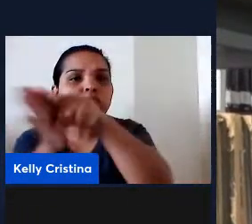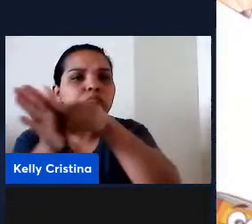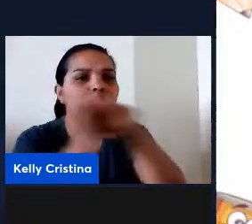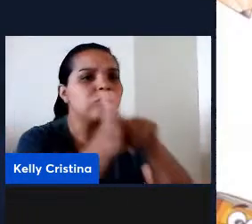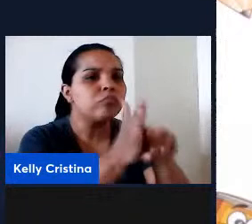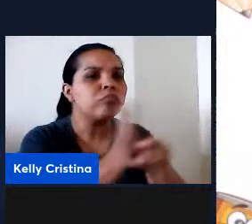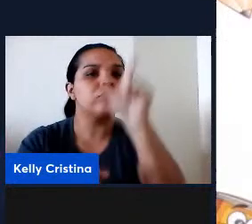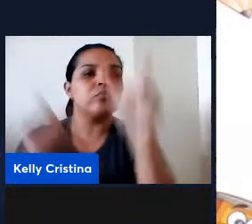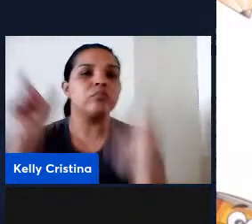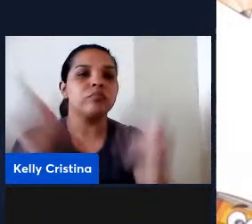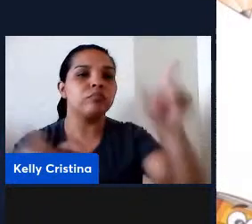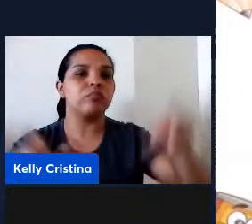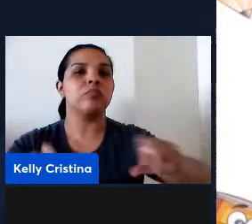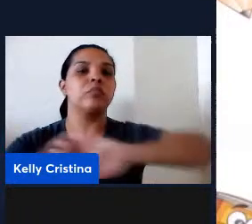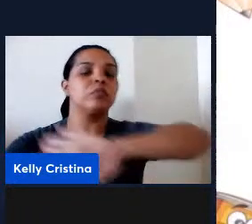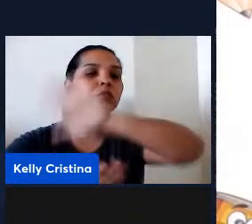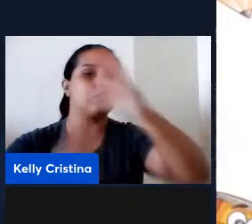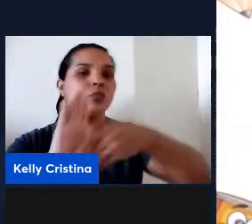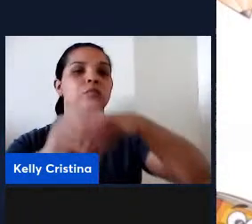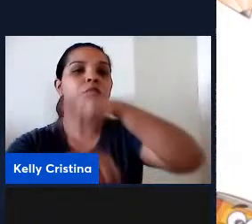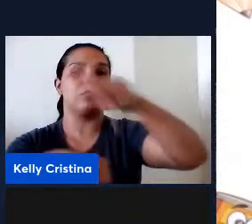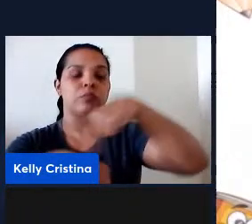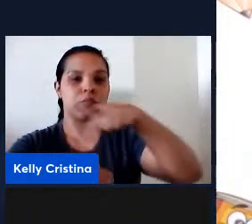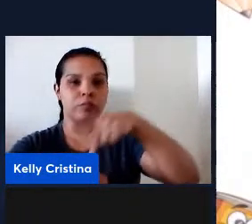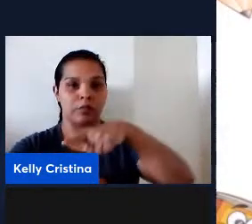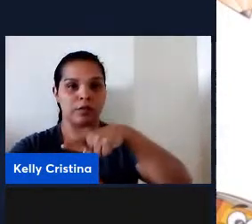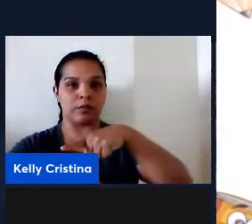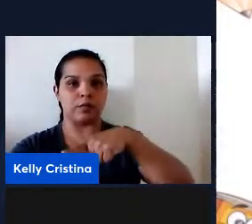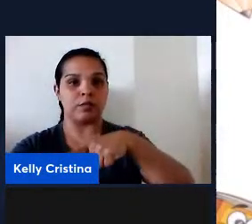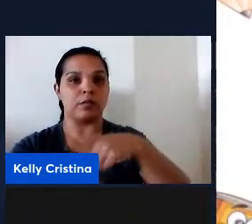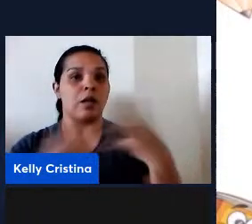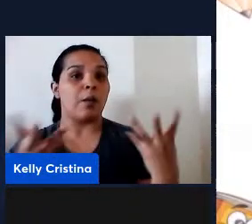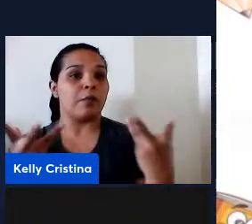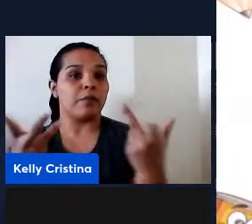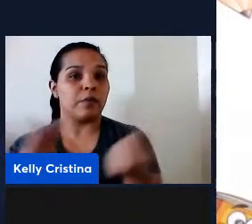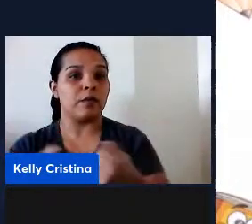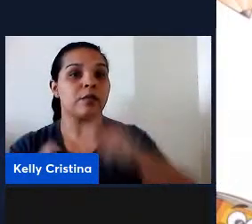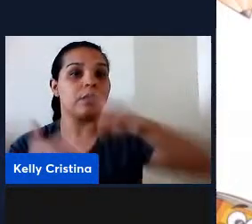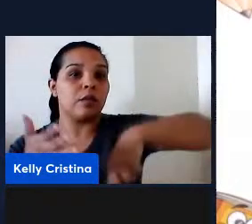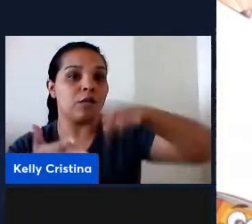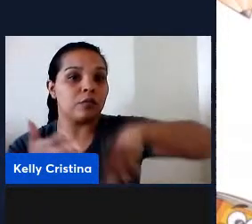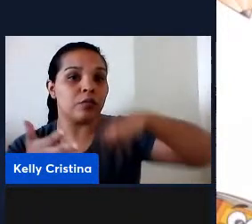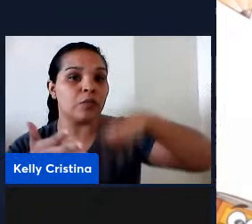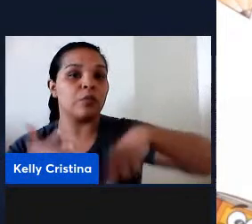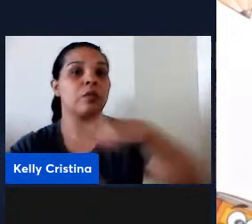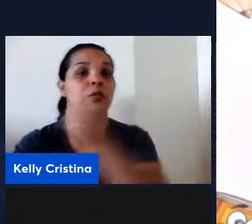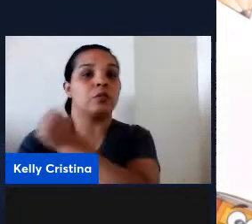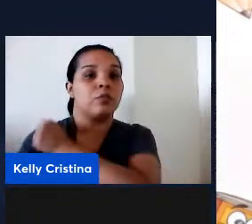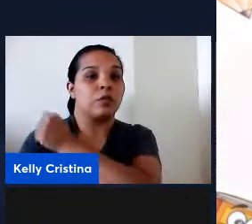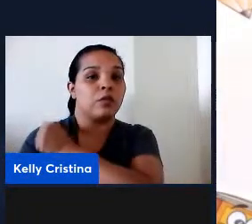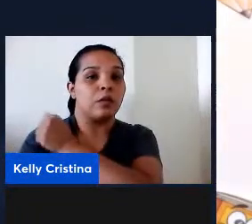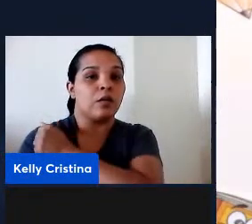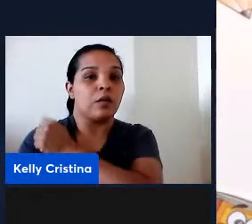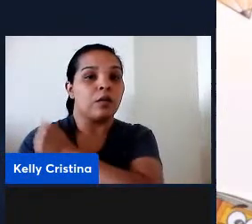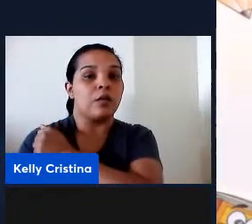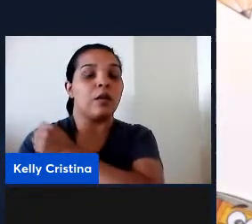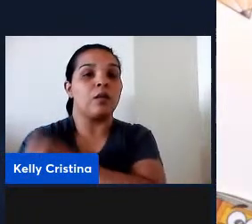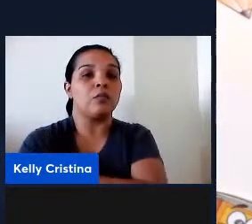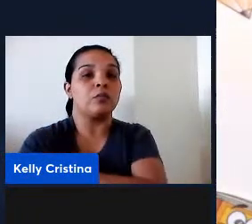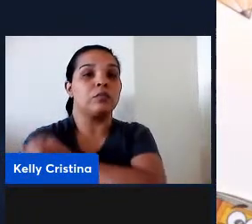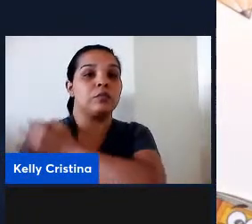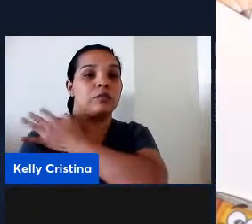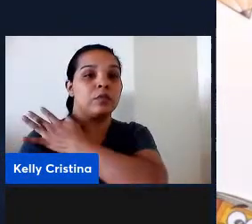país. Se a gente levar em consideração que a proficiência leitora dos nossos estudantes do ensino fundamental dos anos iniciais ela é